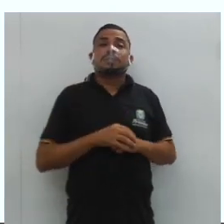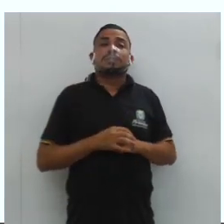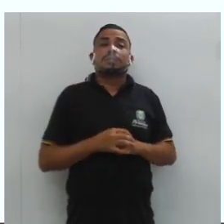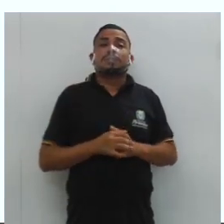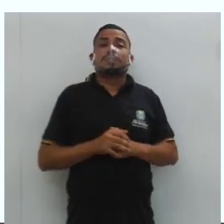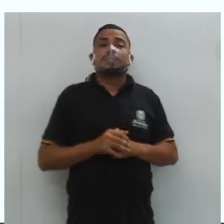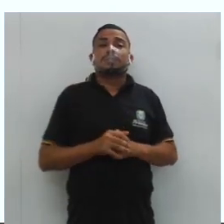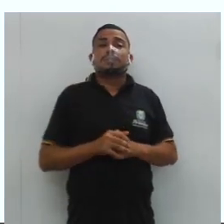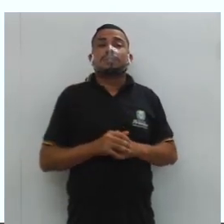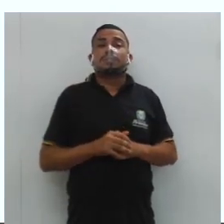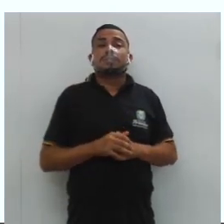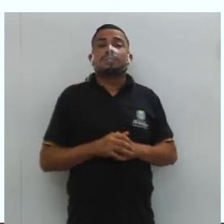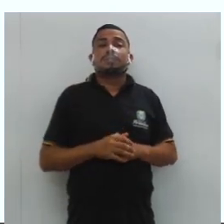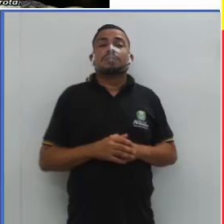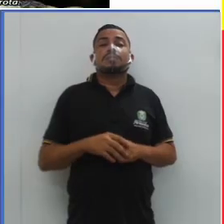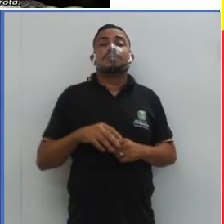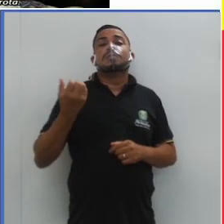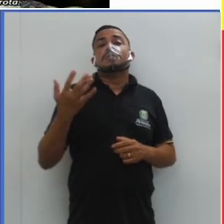vale a pena destacar.